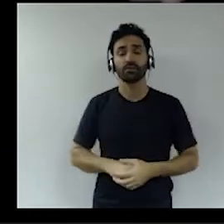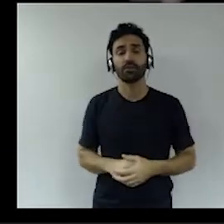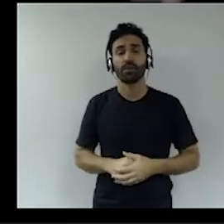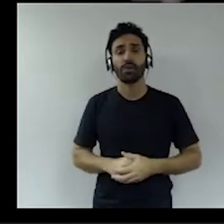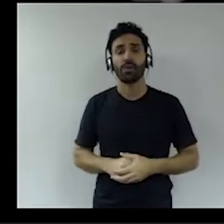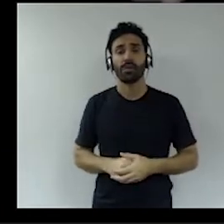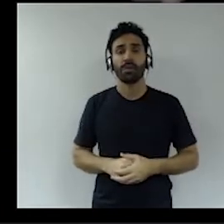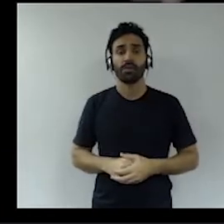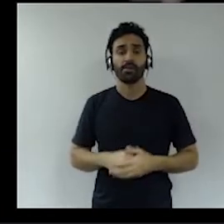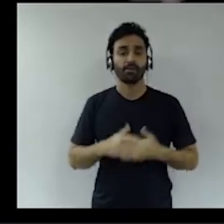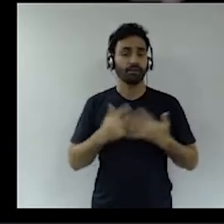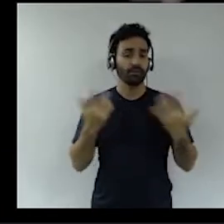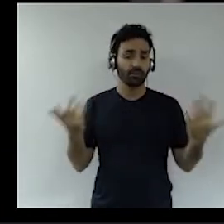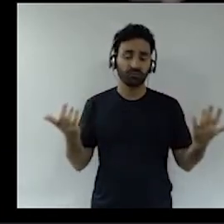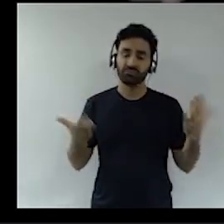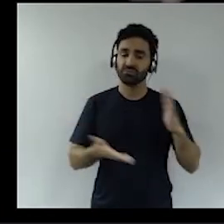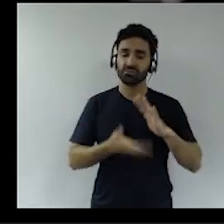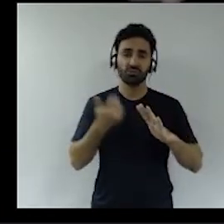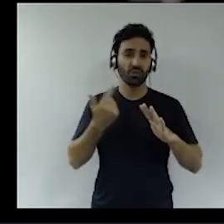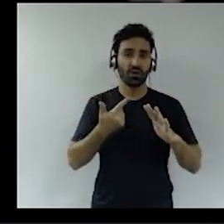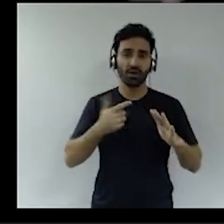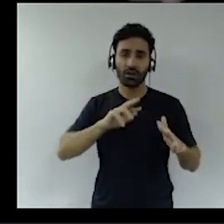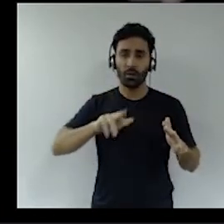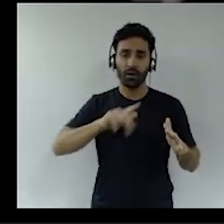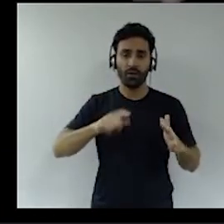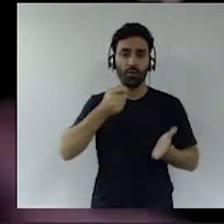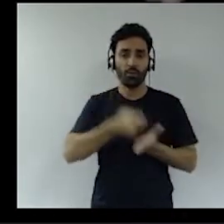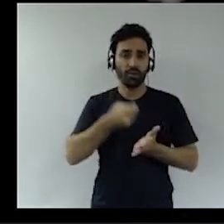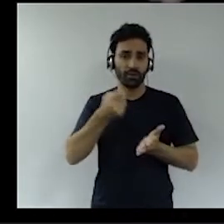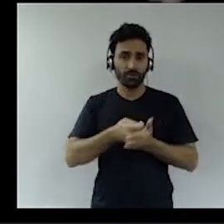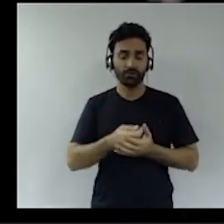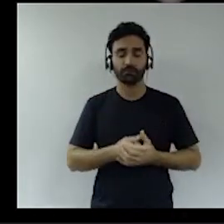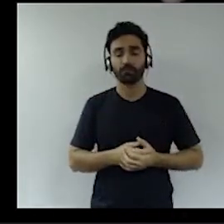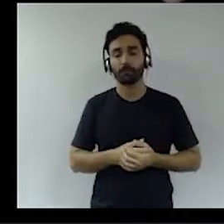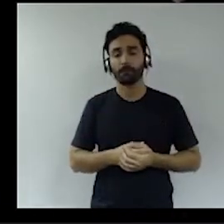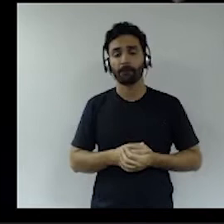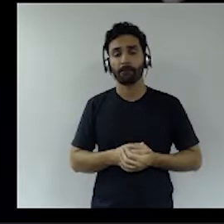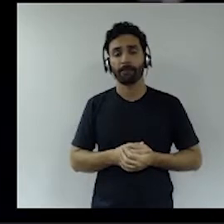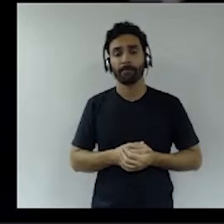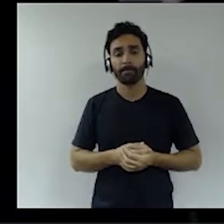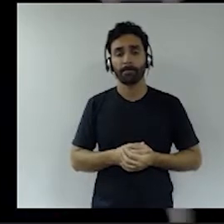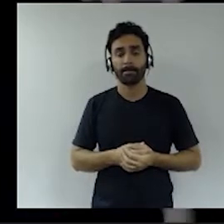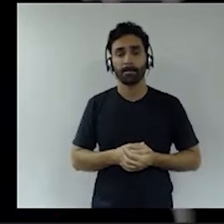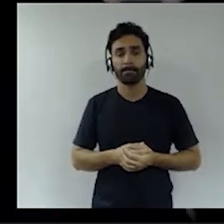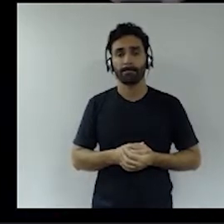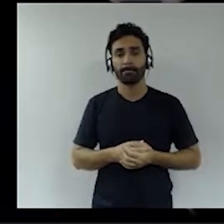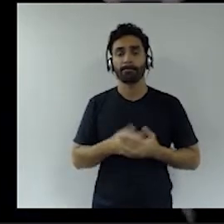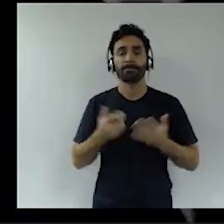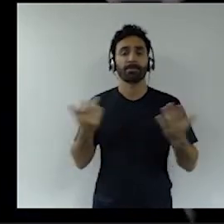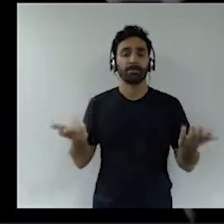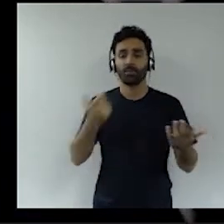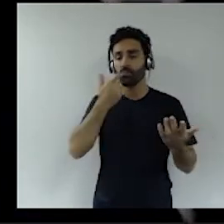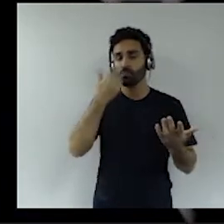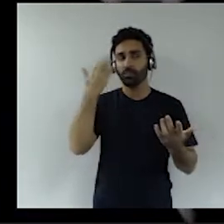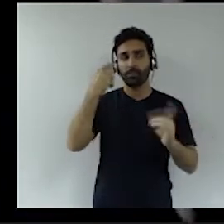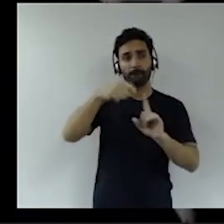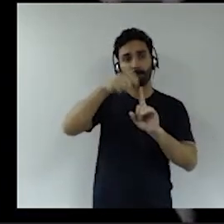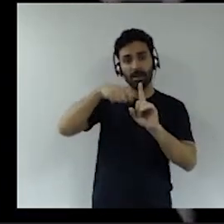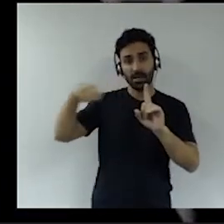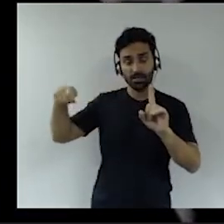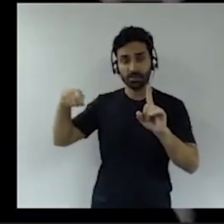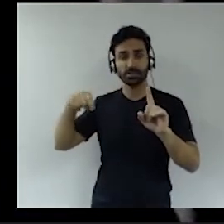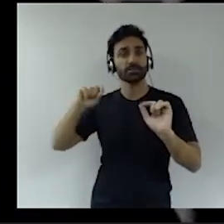e já não era mais obrigatória a vacinação contra a varíola. Hoje, a gente, até alguns meses antes, eu olhava para isso com